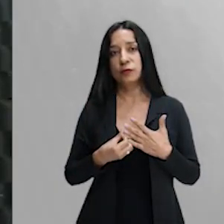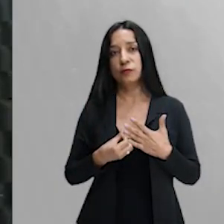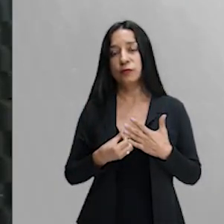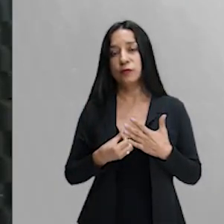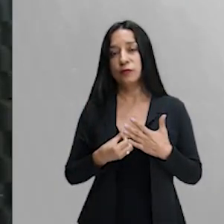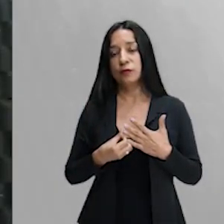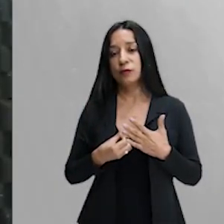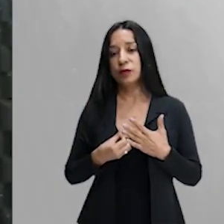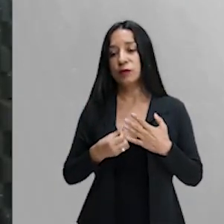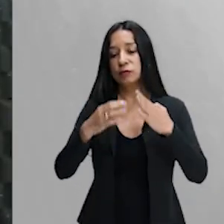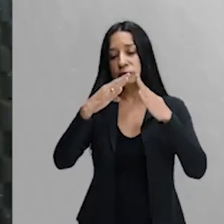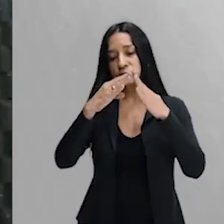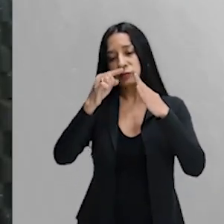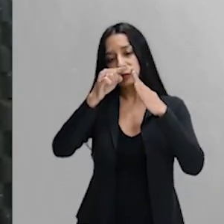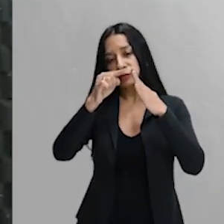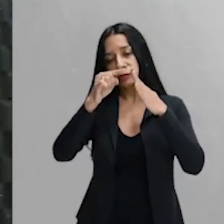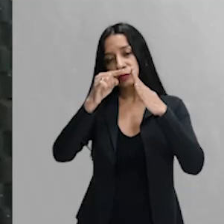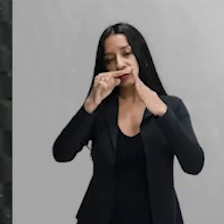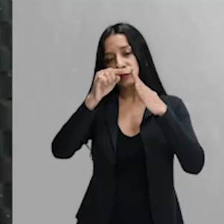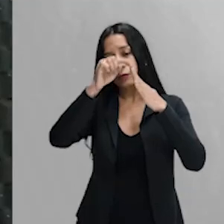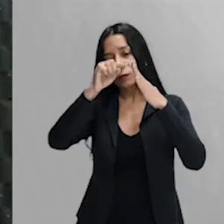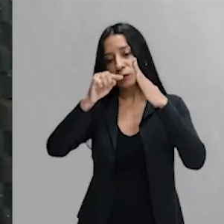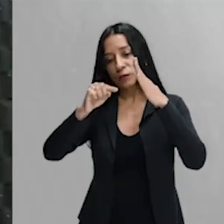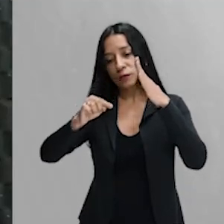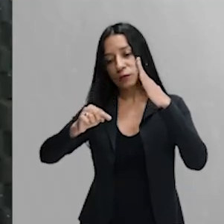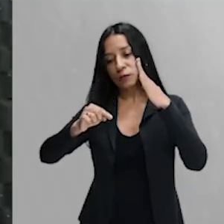que é 10 e nós temos aqui, ó,